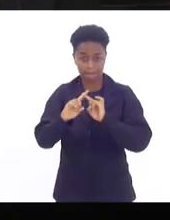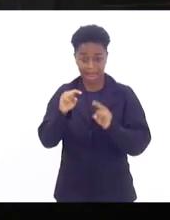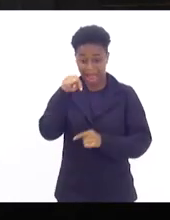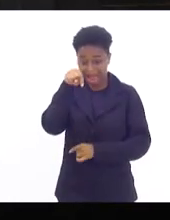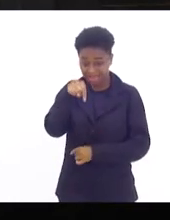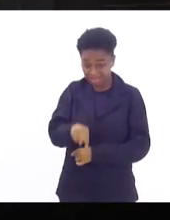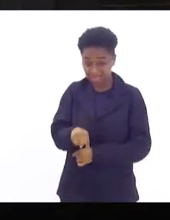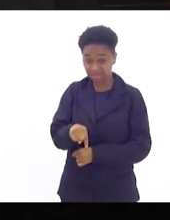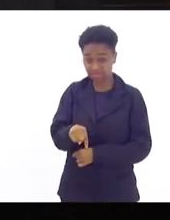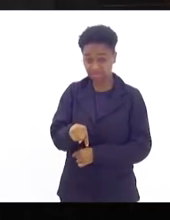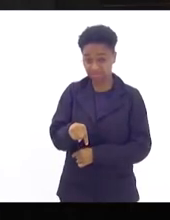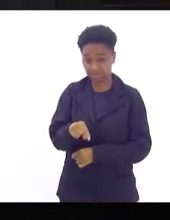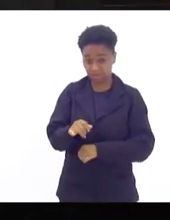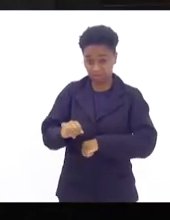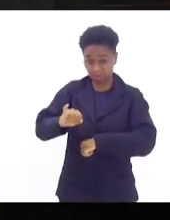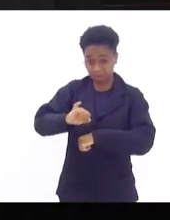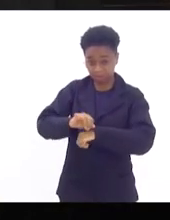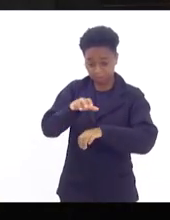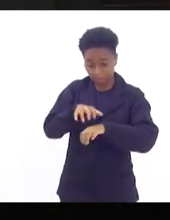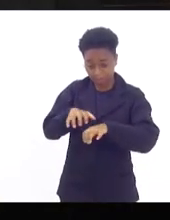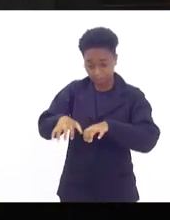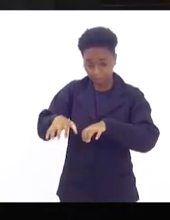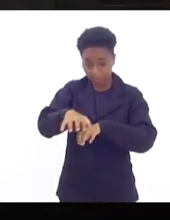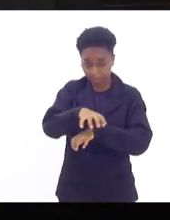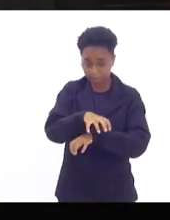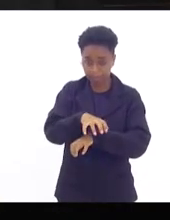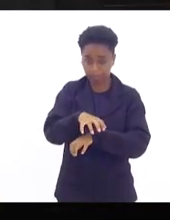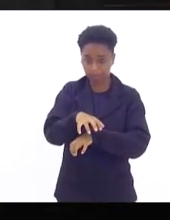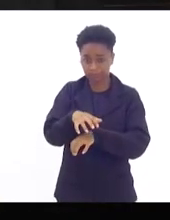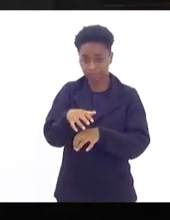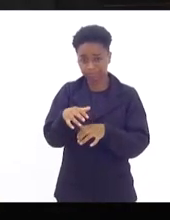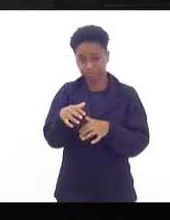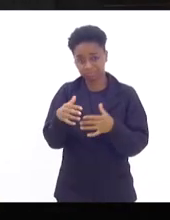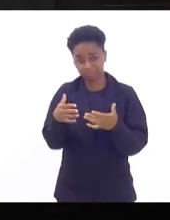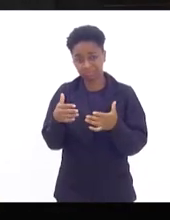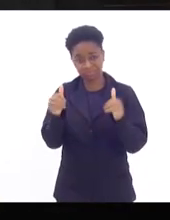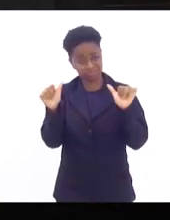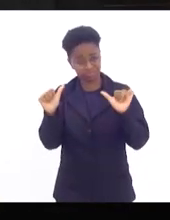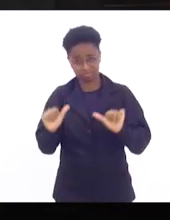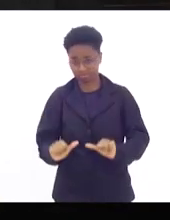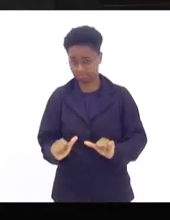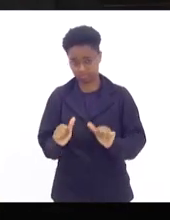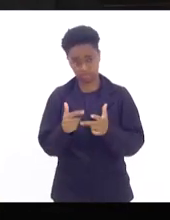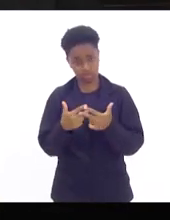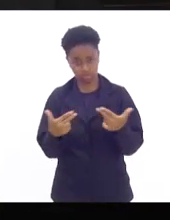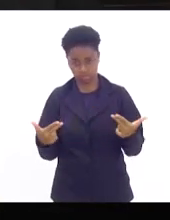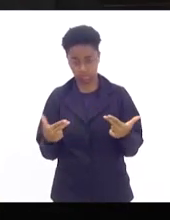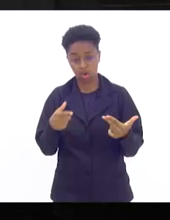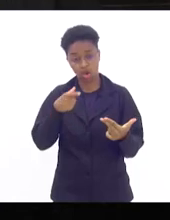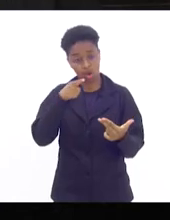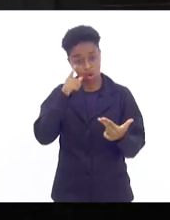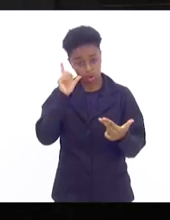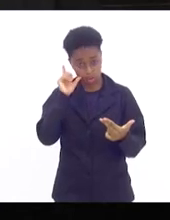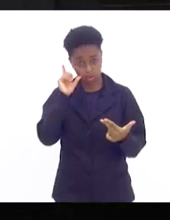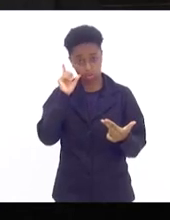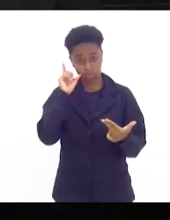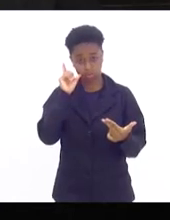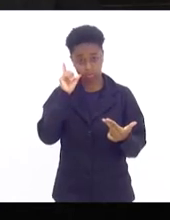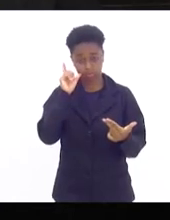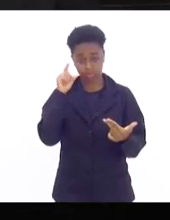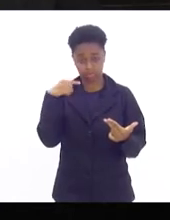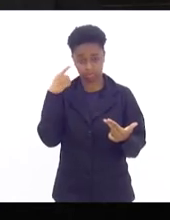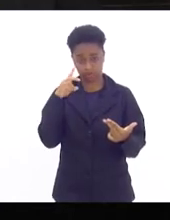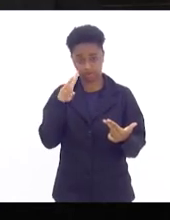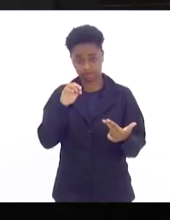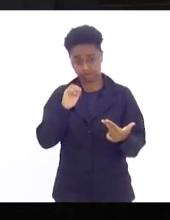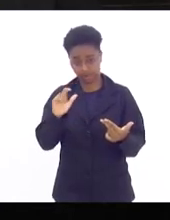Aqui está indo tudo muito mal. Ontem mesmo, deputado Valda